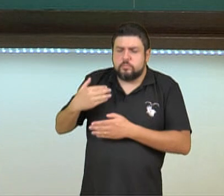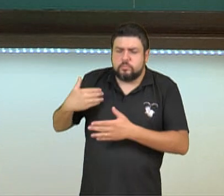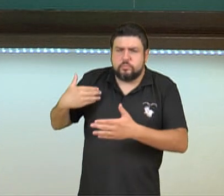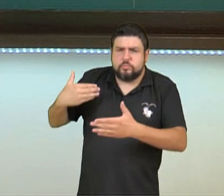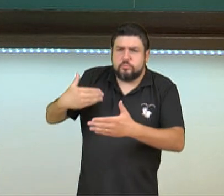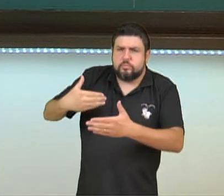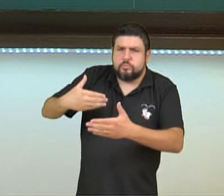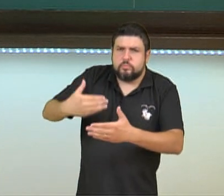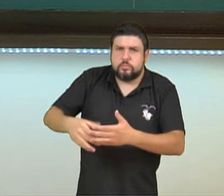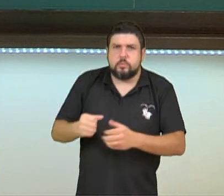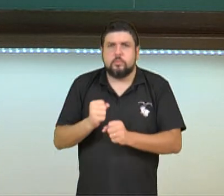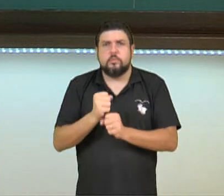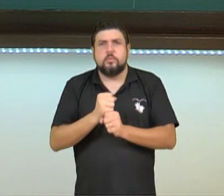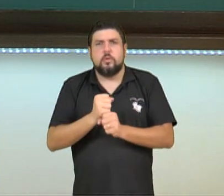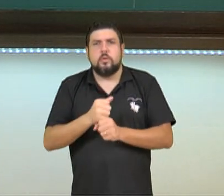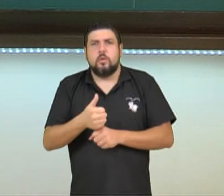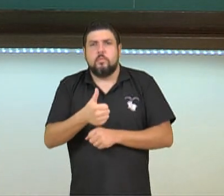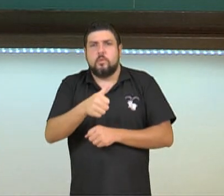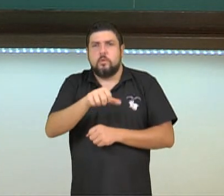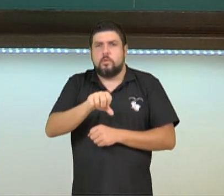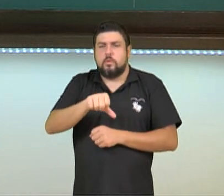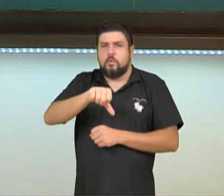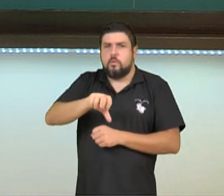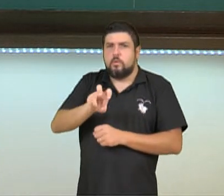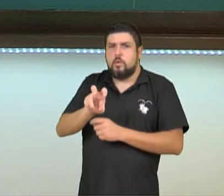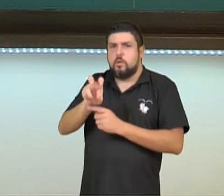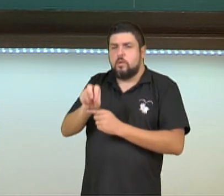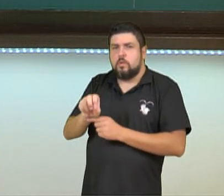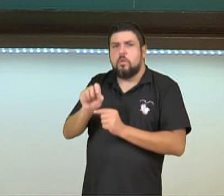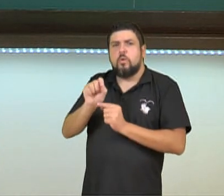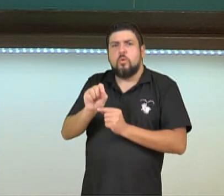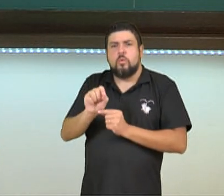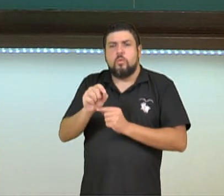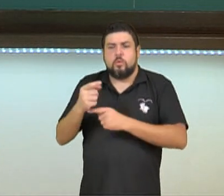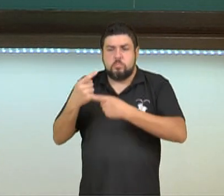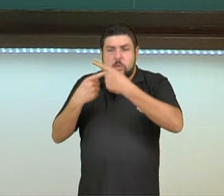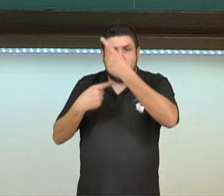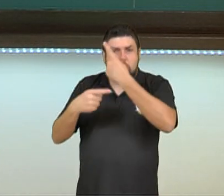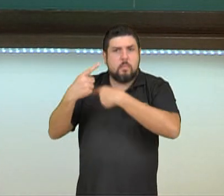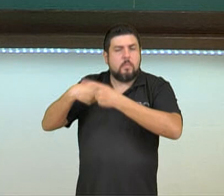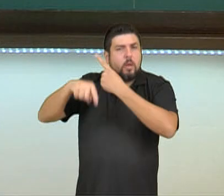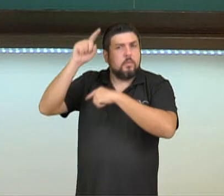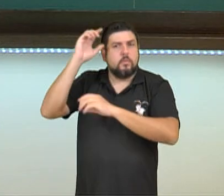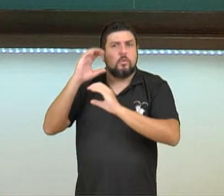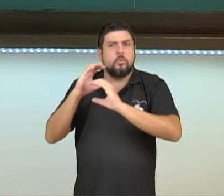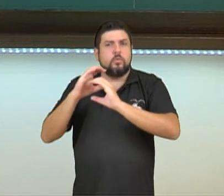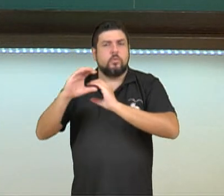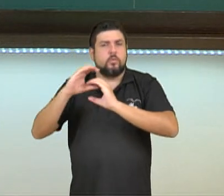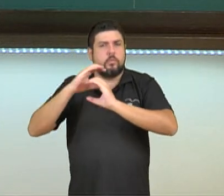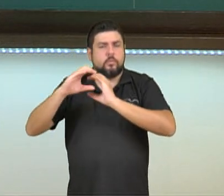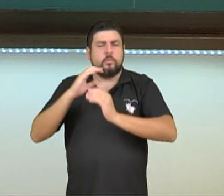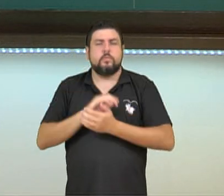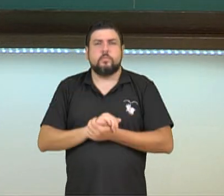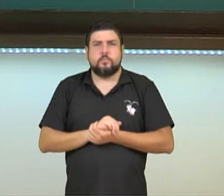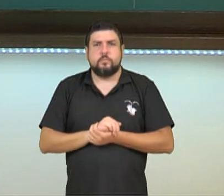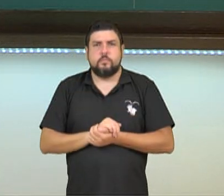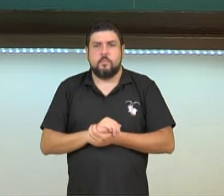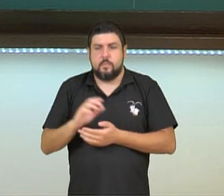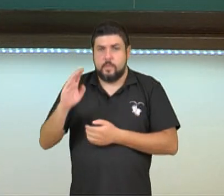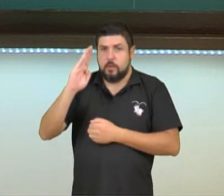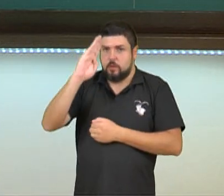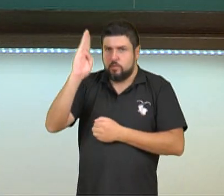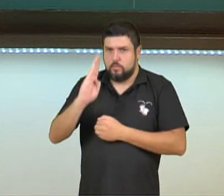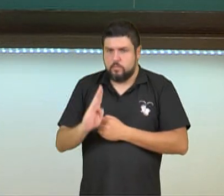50, demos um grande salto em termos de comunicação. Então, durante todo o processo histórico brasileiro, a comunicação